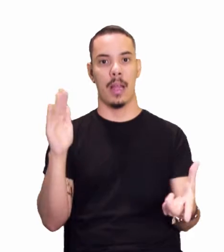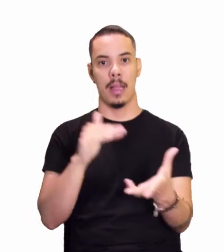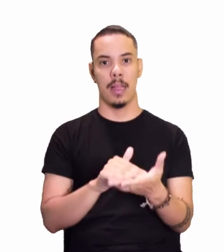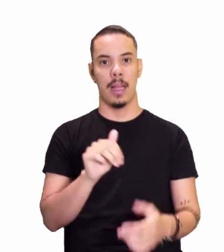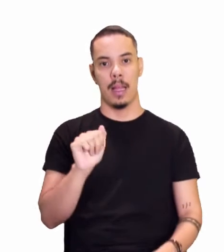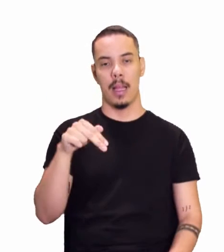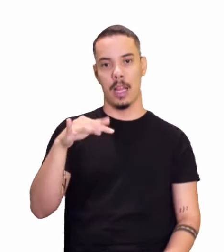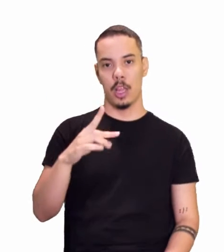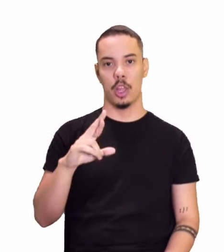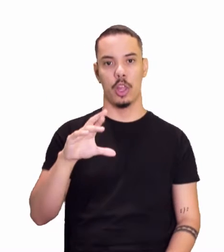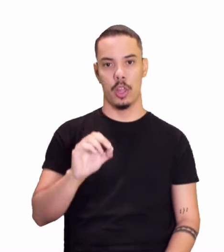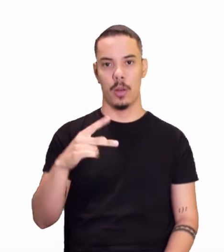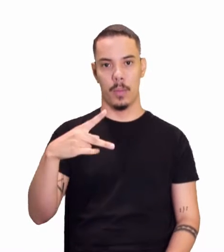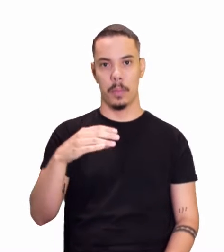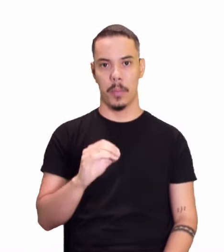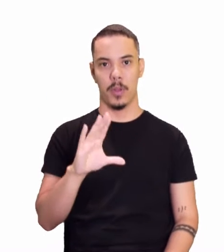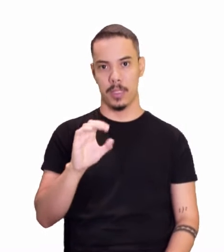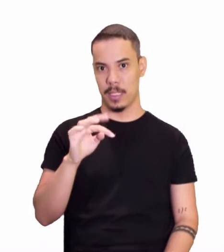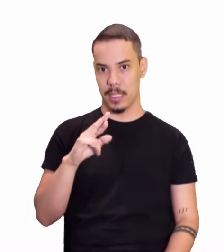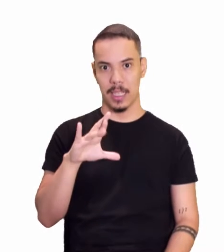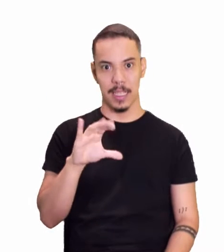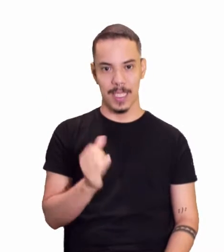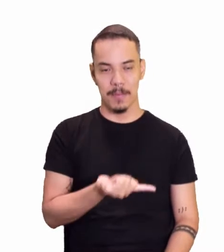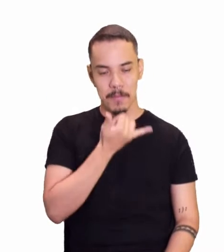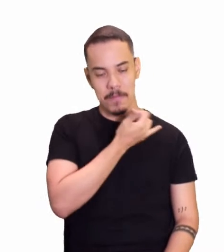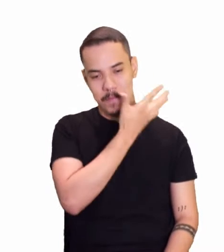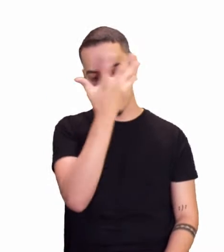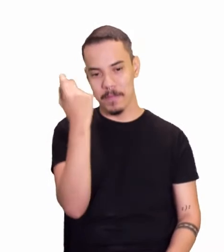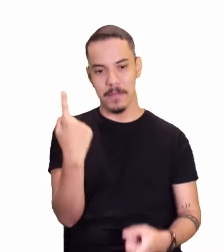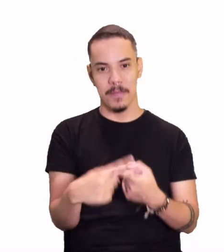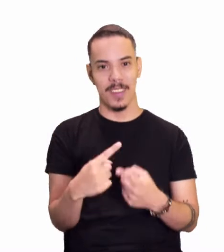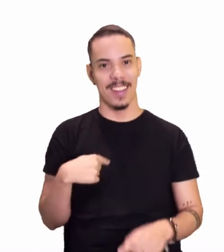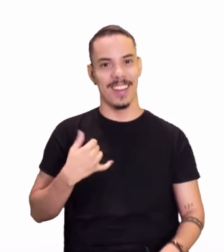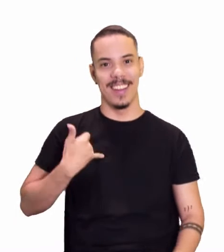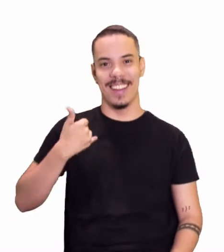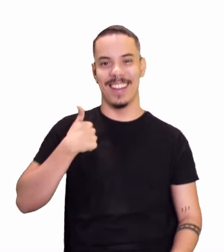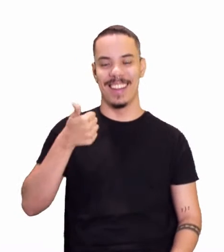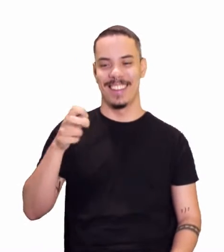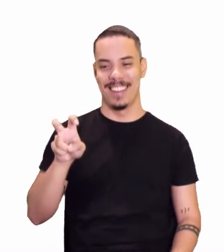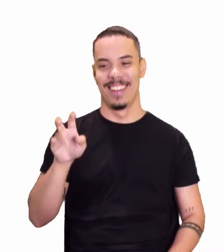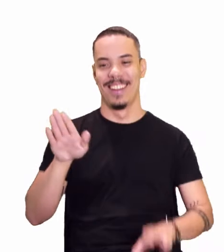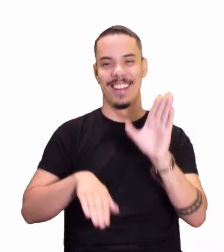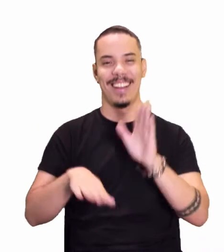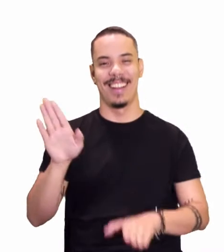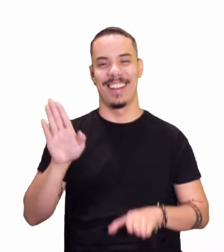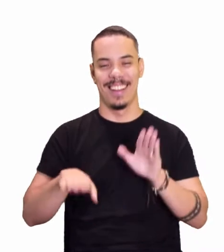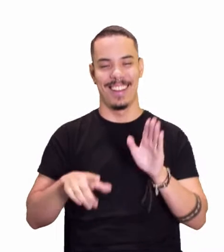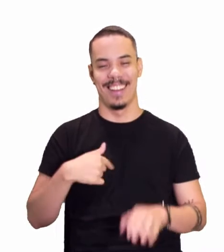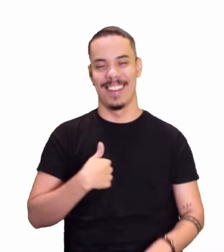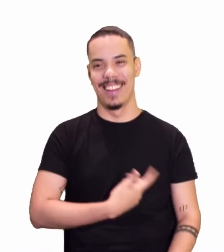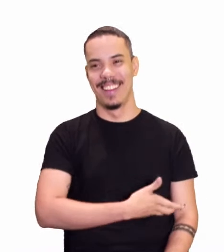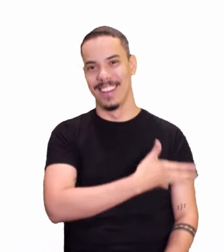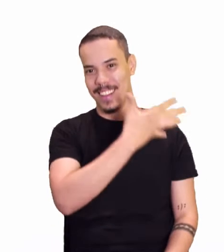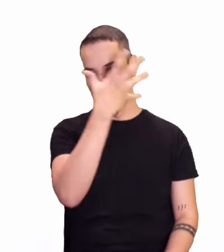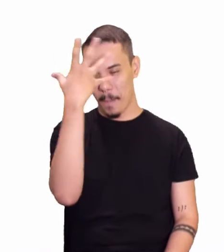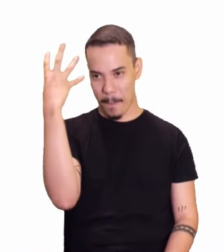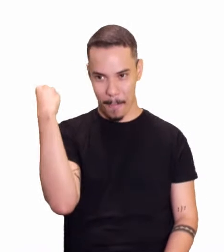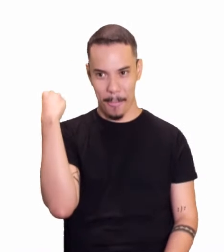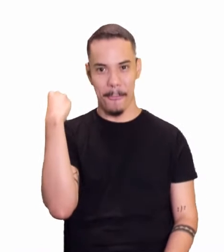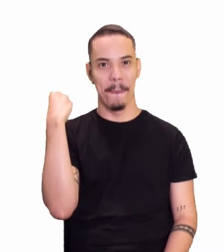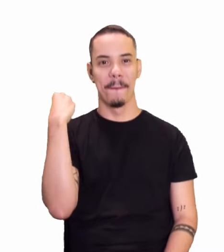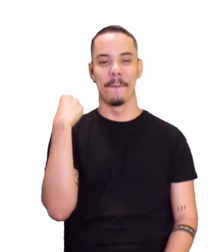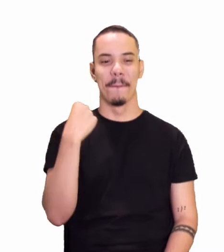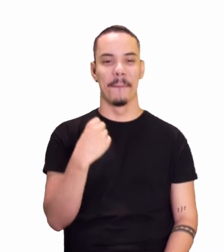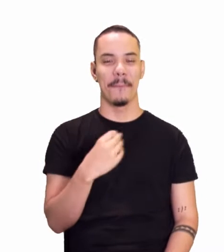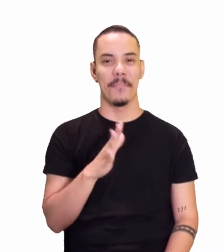antropocentrismo. Obrigada, fugiu. Faz parte, né? A professora só tem 15 anos, às vezes dá esse lapso de esquecimento.